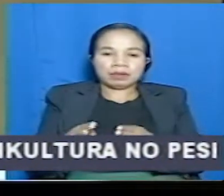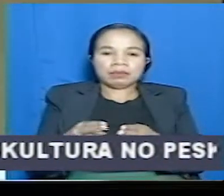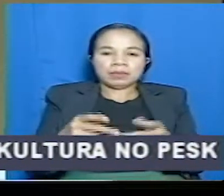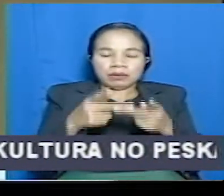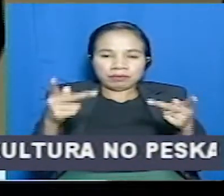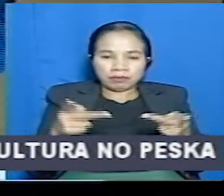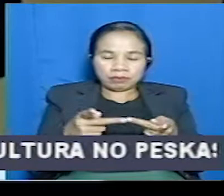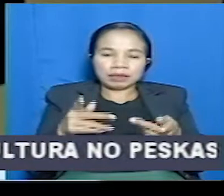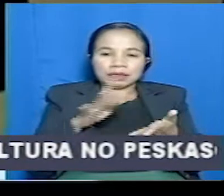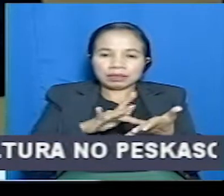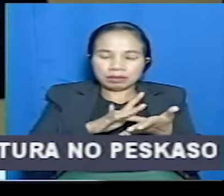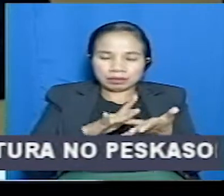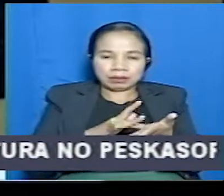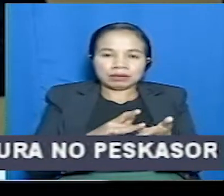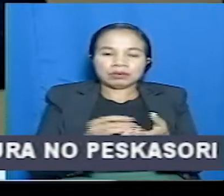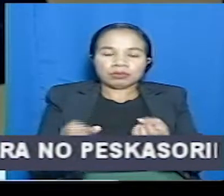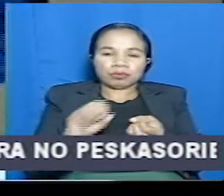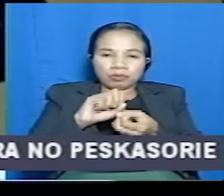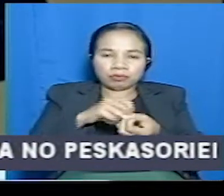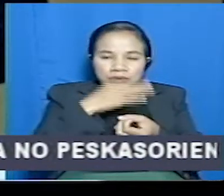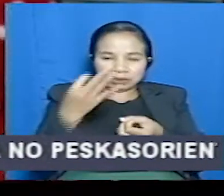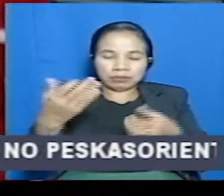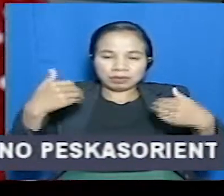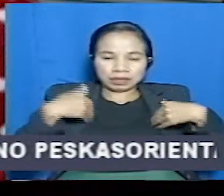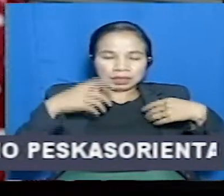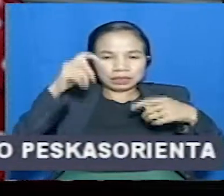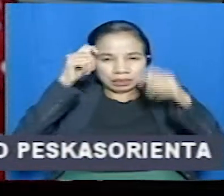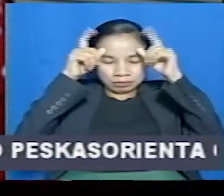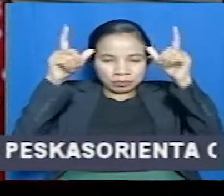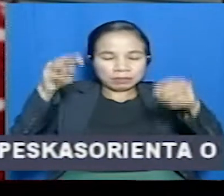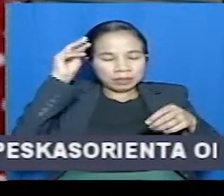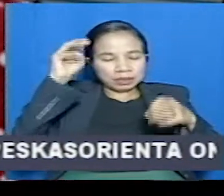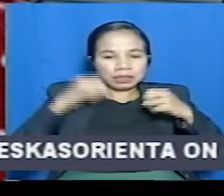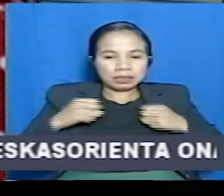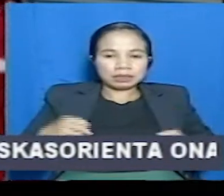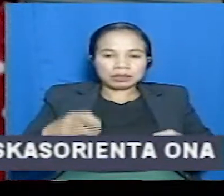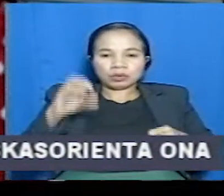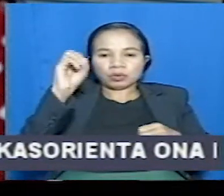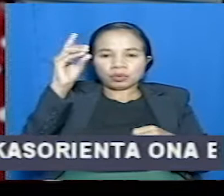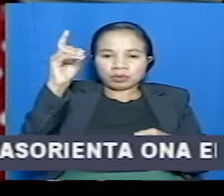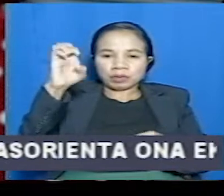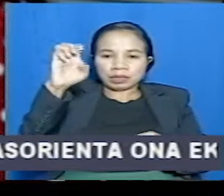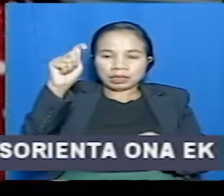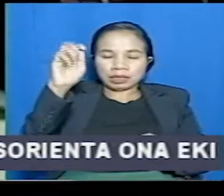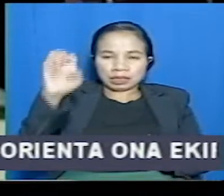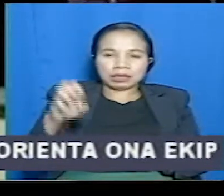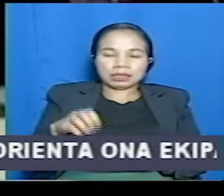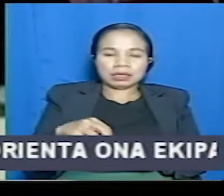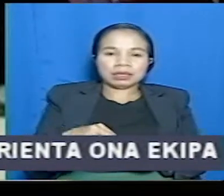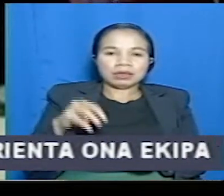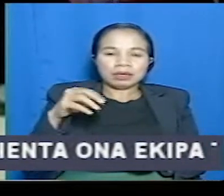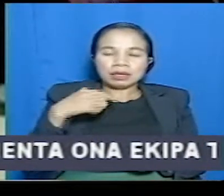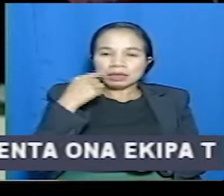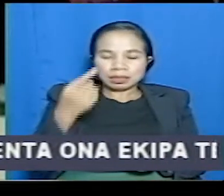cenário pior Covid-19 e a Timor-Leste. Ministra Saúde, Odete Maria Freitas Belo informa,